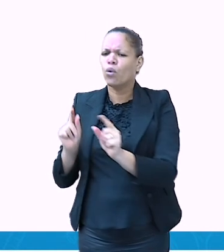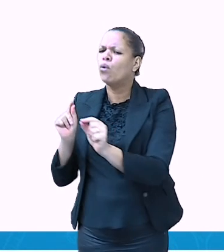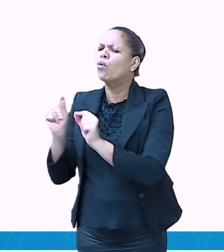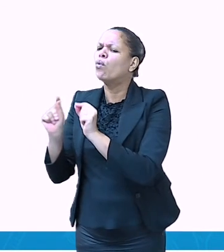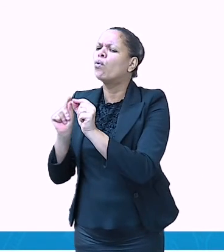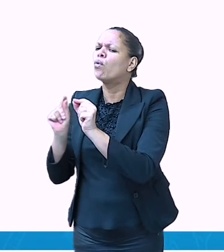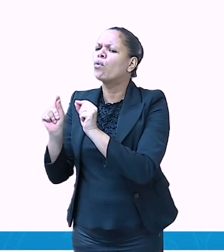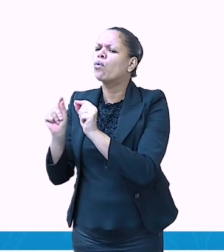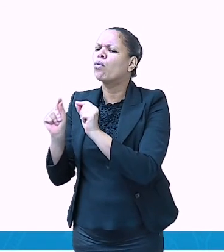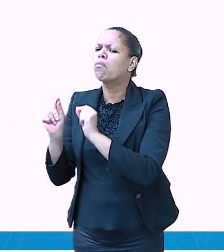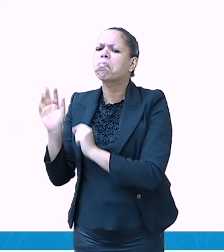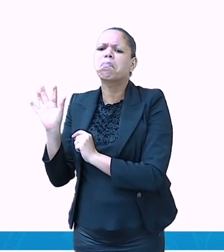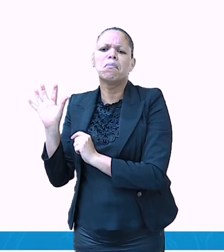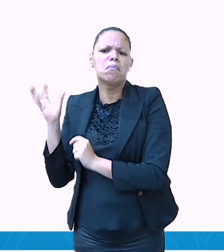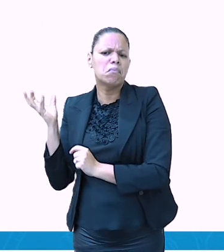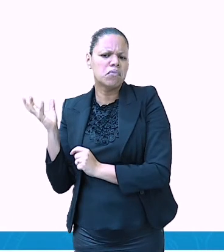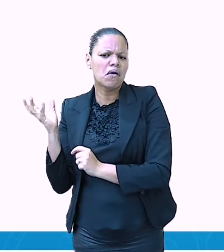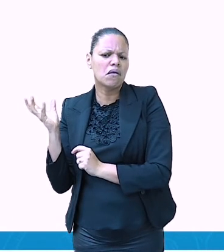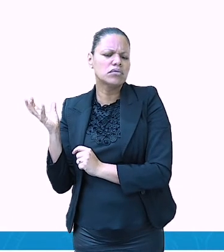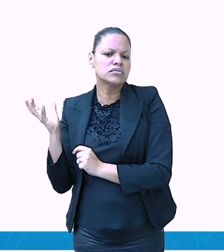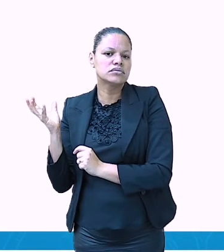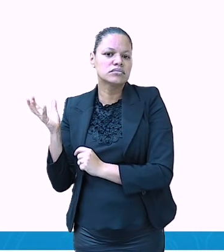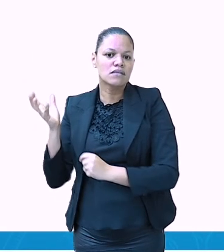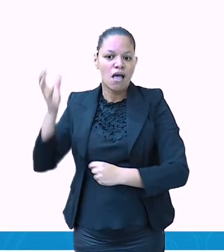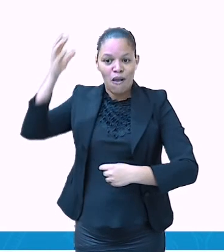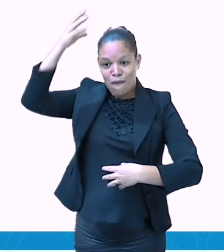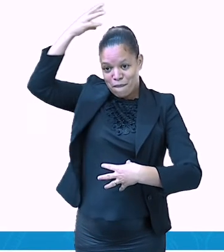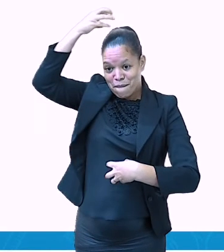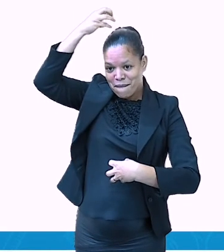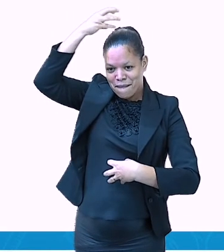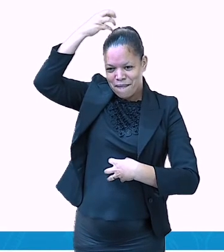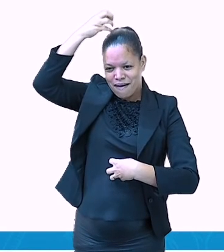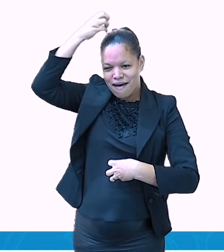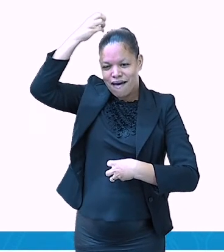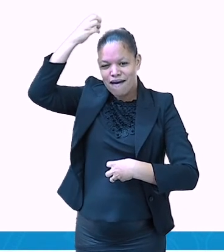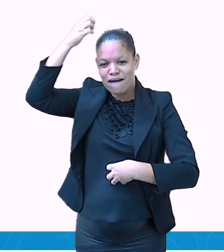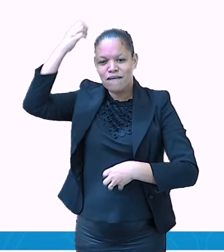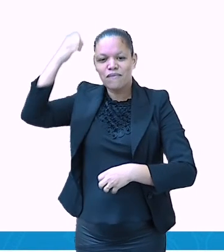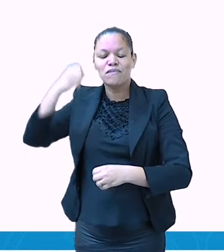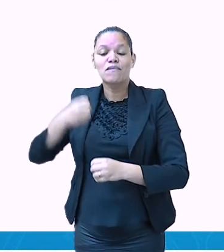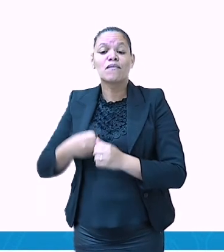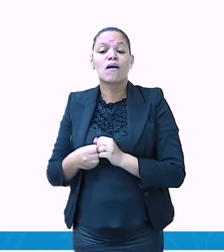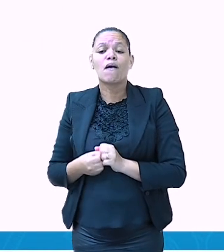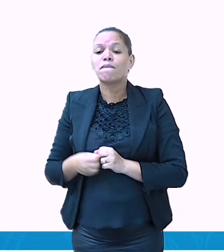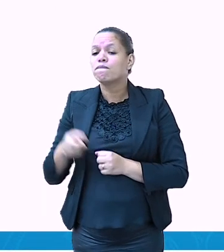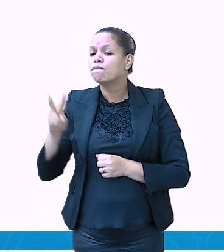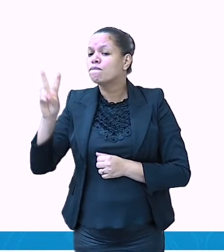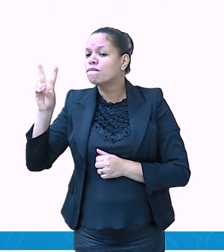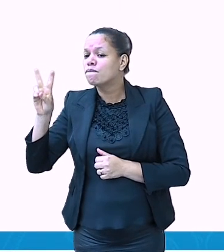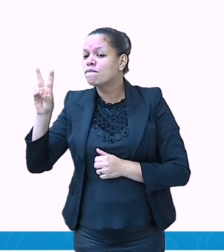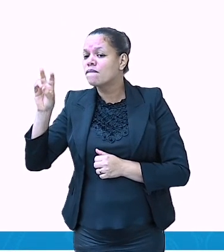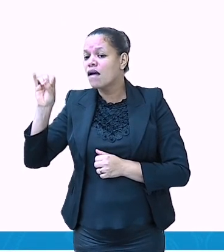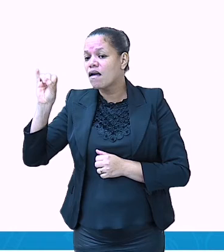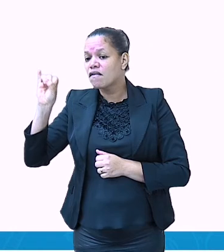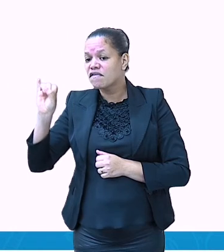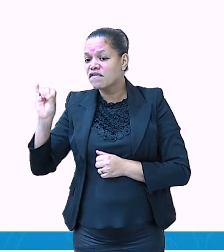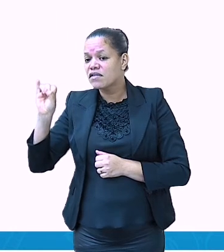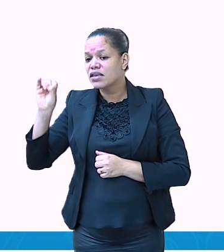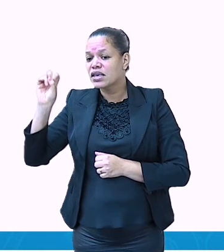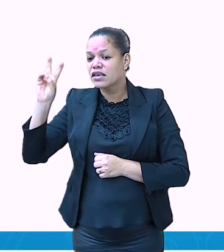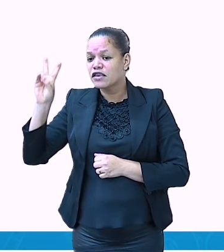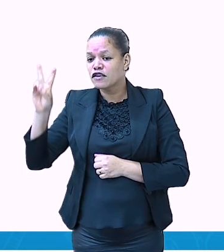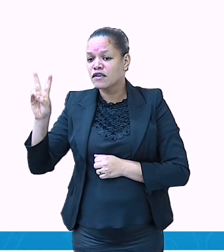O macaco, ele é vivíparo, que ele vive ele é gerado dentro